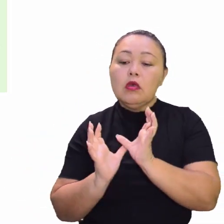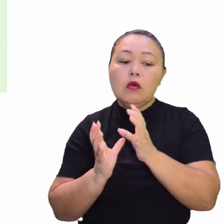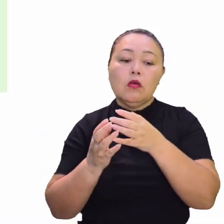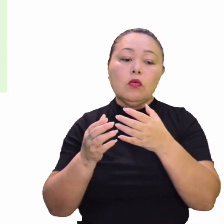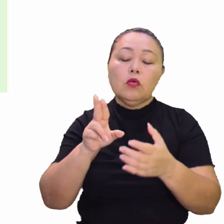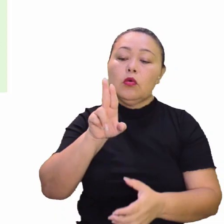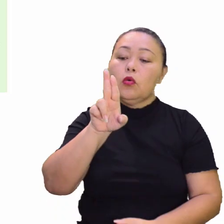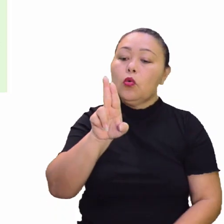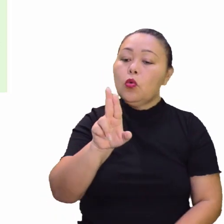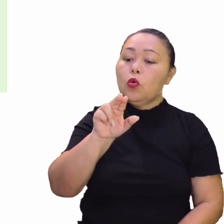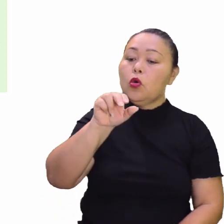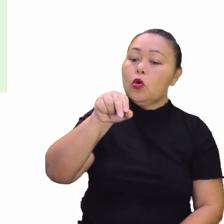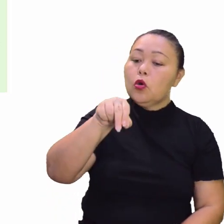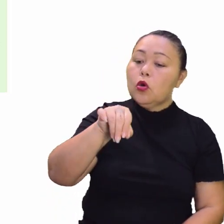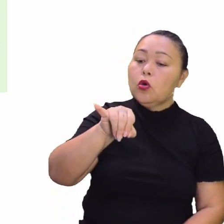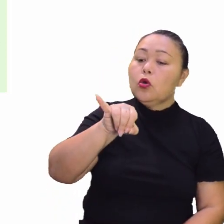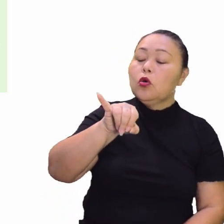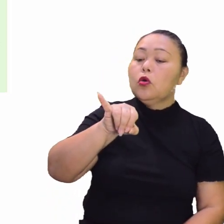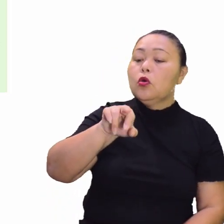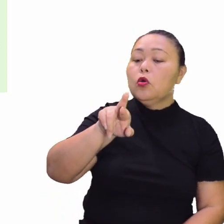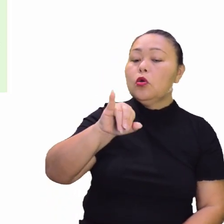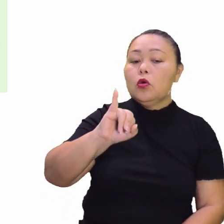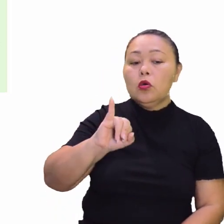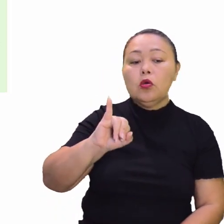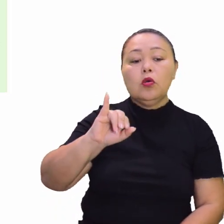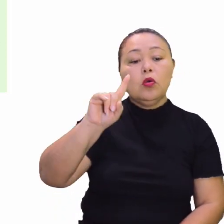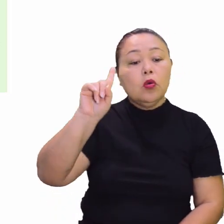espécie Humiria